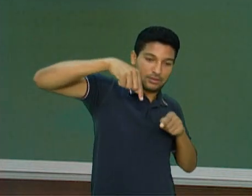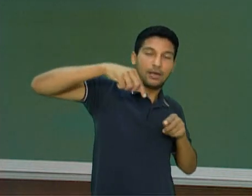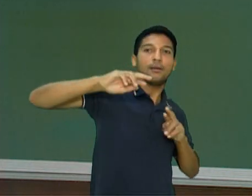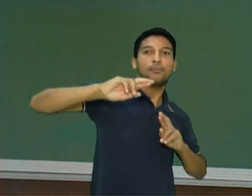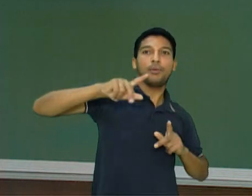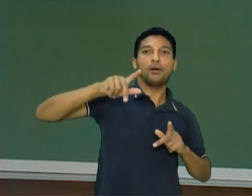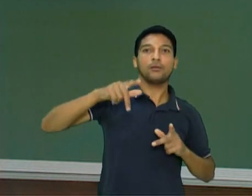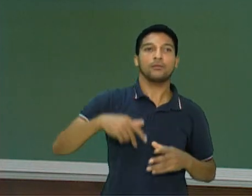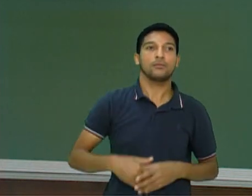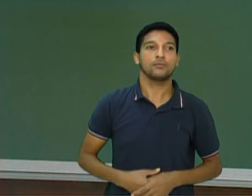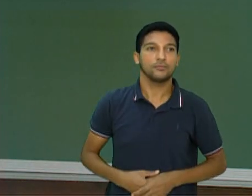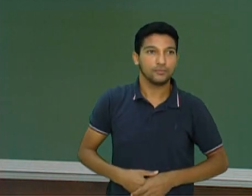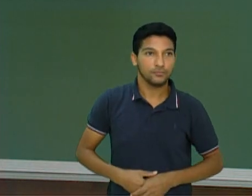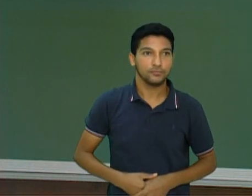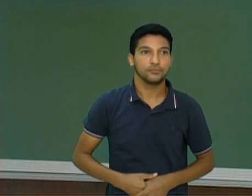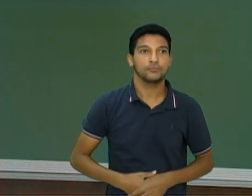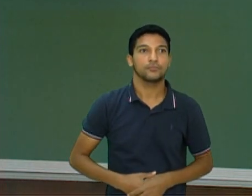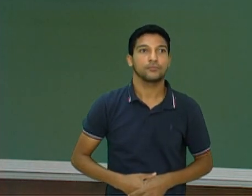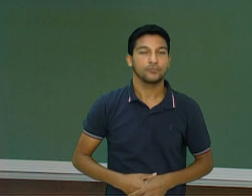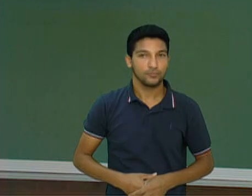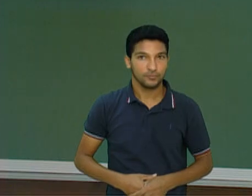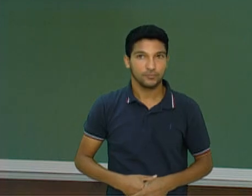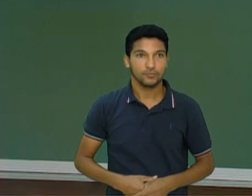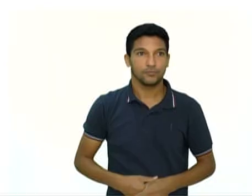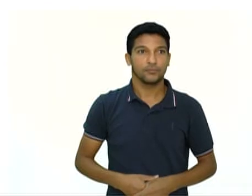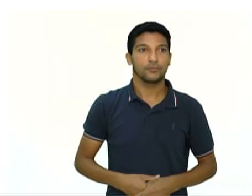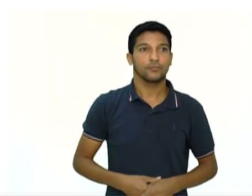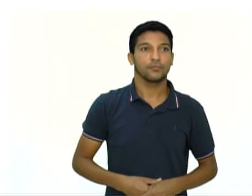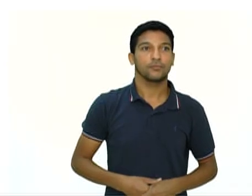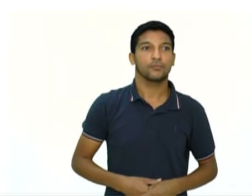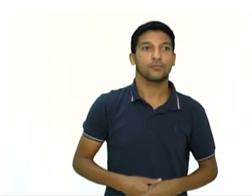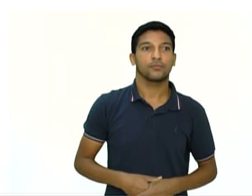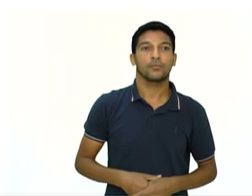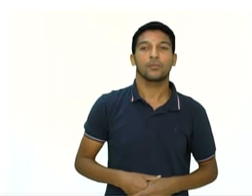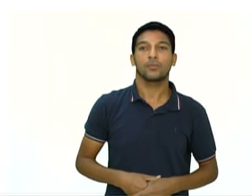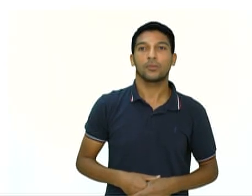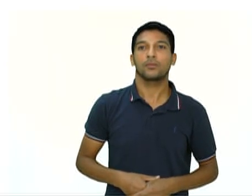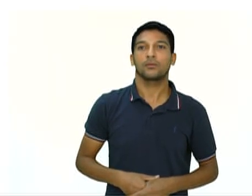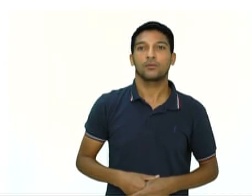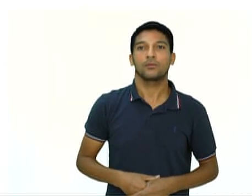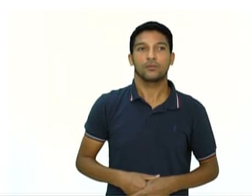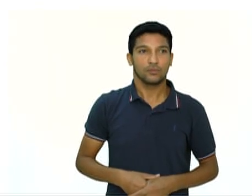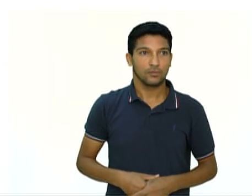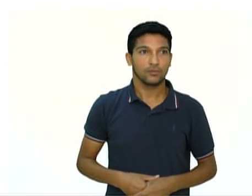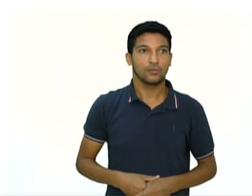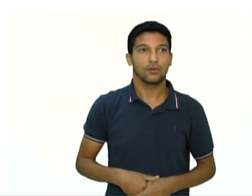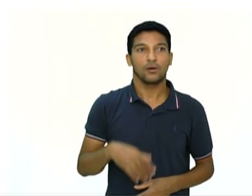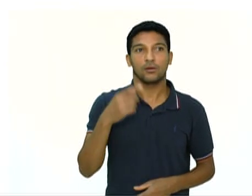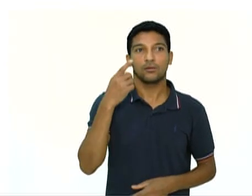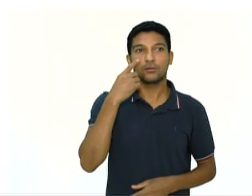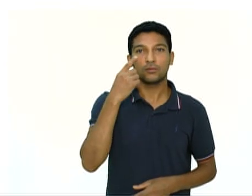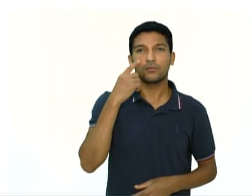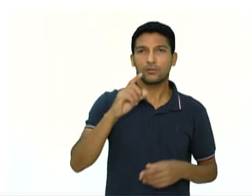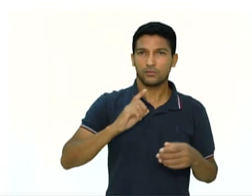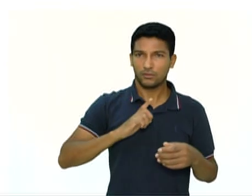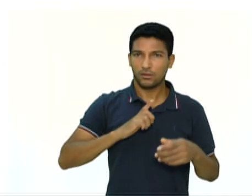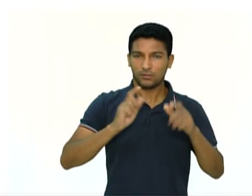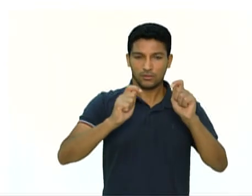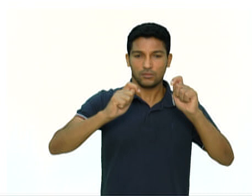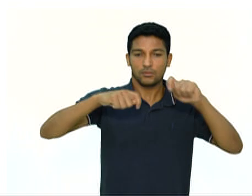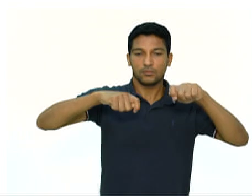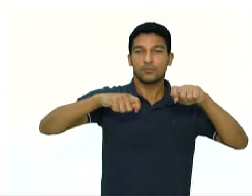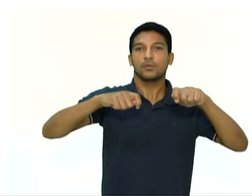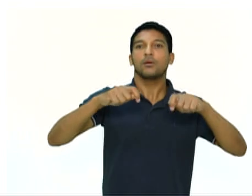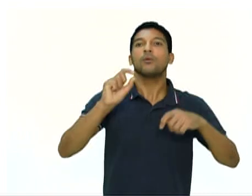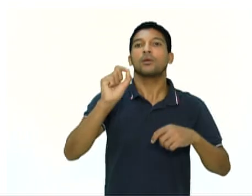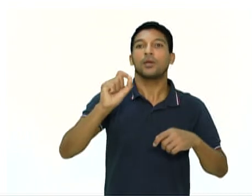Muito bem, vamos ao último exercício de hoje. Tá lá então, né? Acompanhe comigo na leitura. Existe a possibilidade de, ao